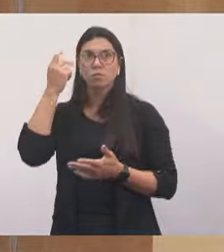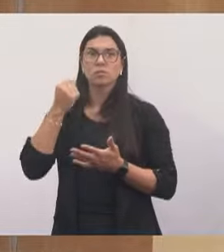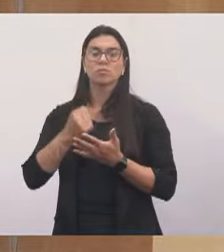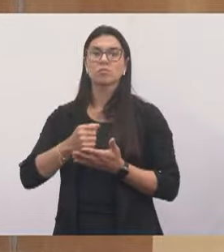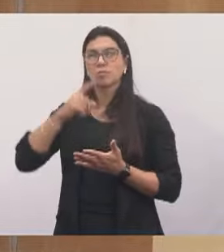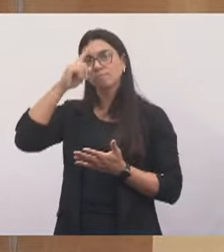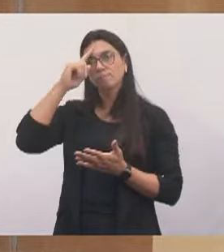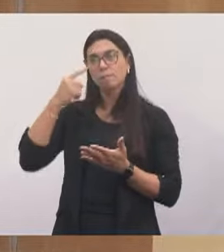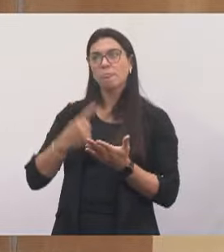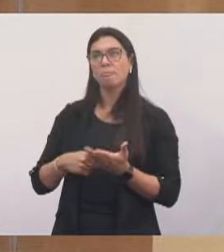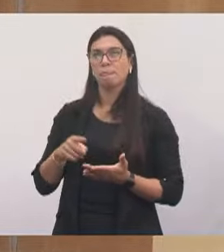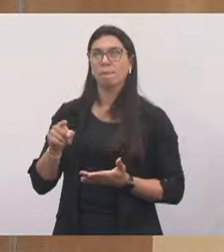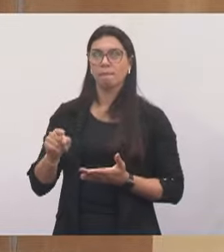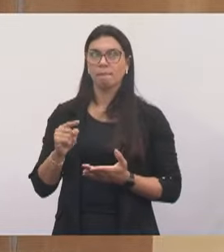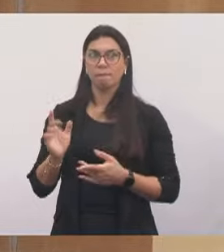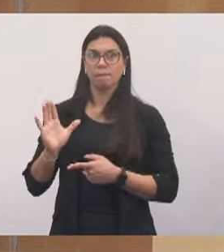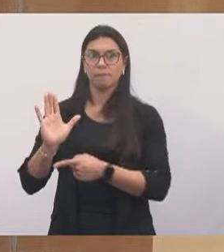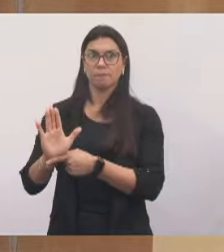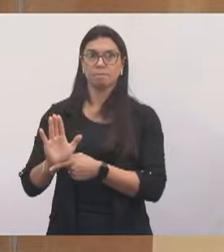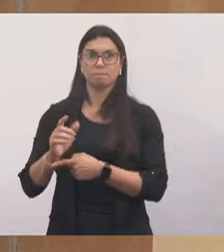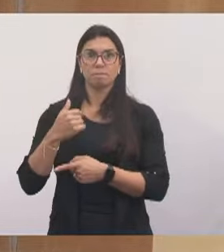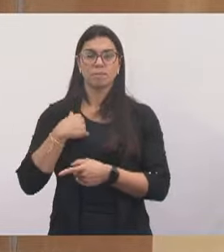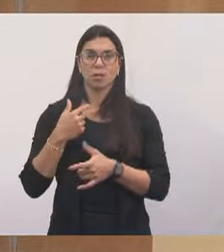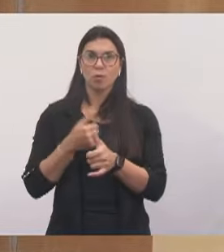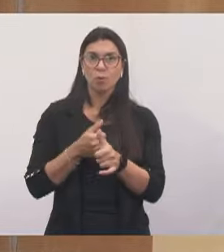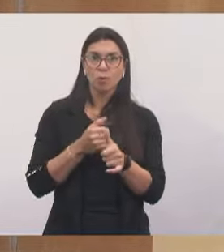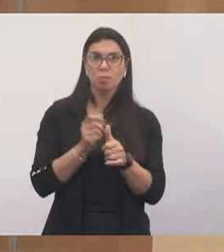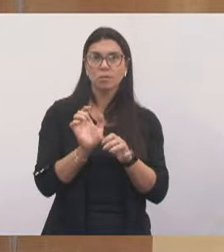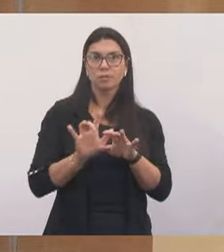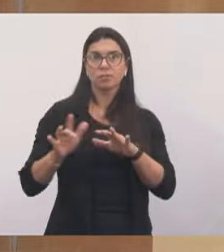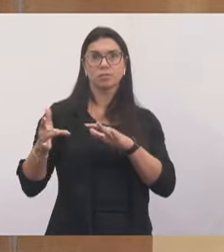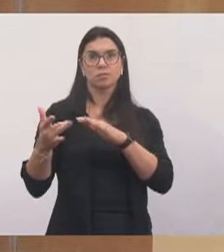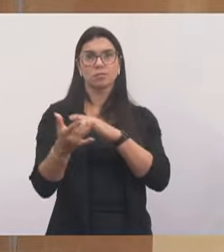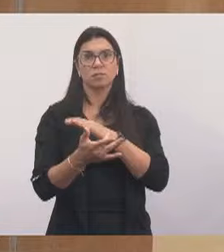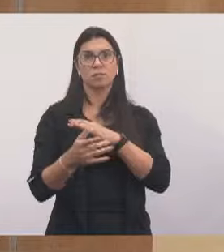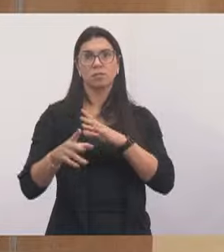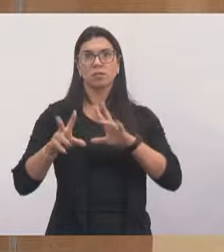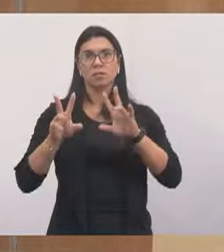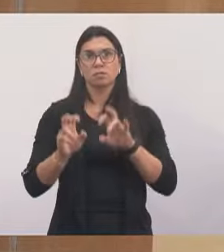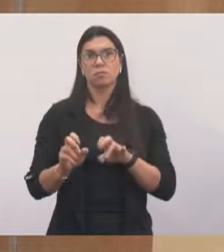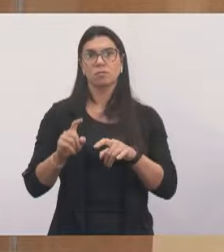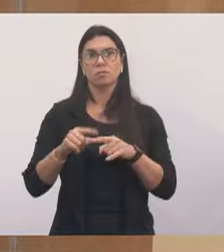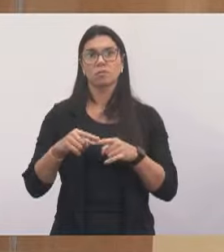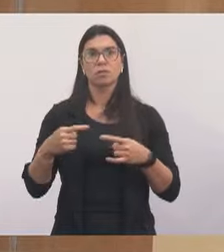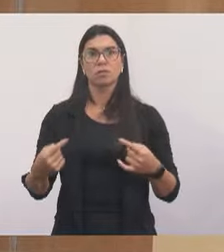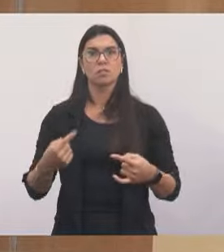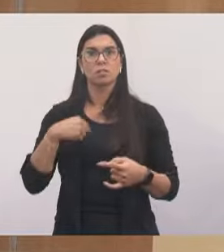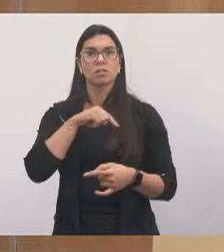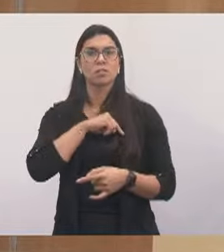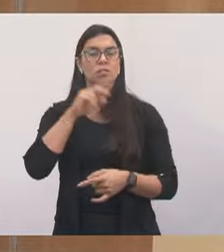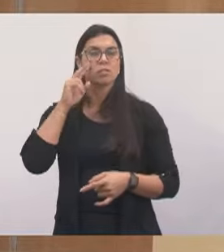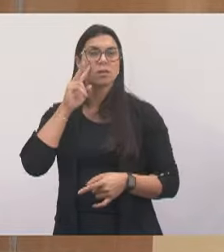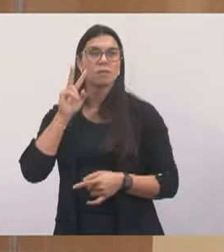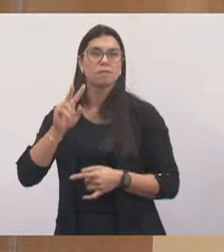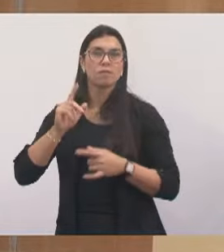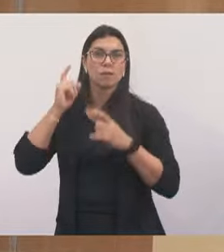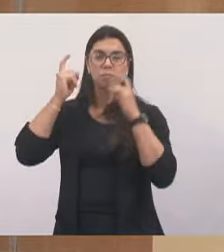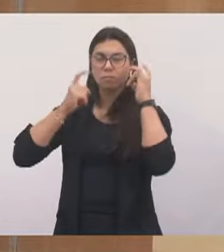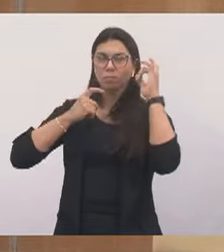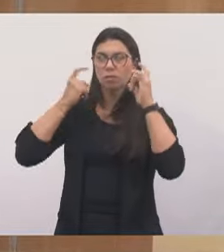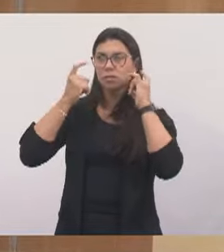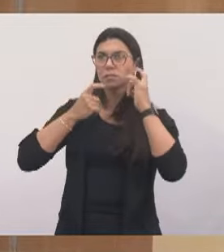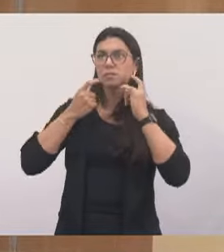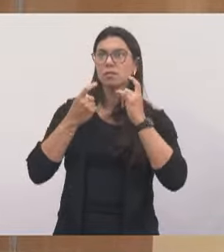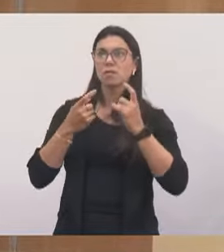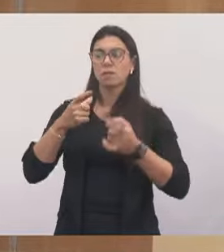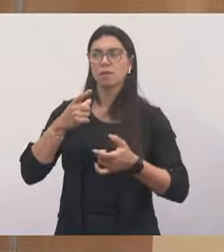cidade. E eu venho acompanhando pelas redes sociais, a gente vê a preocupação de vocês para movimentar ali, para